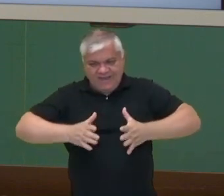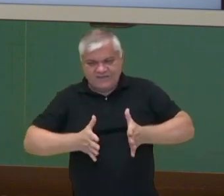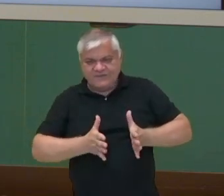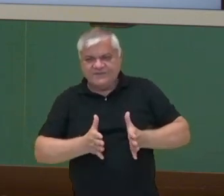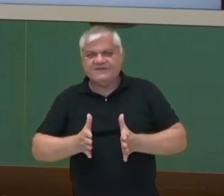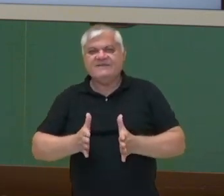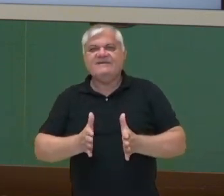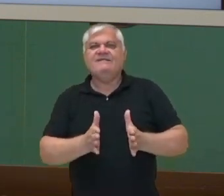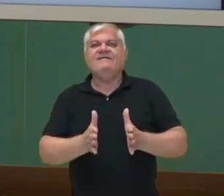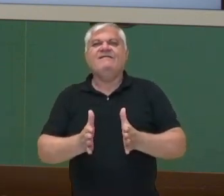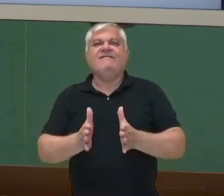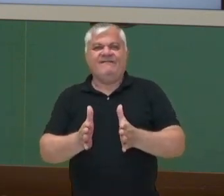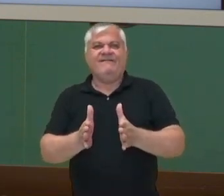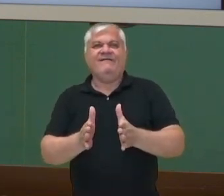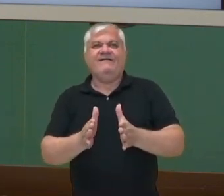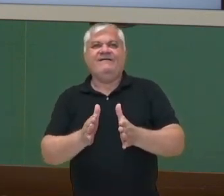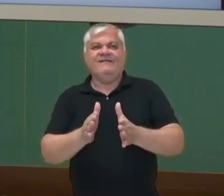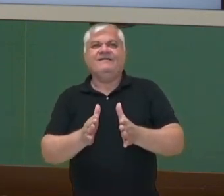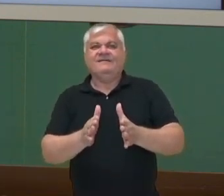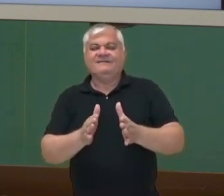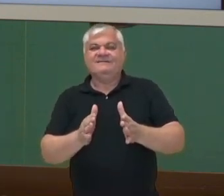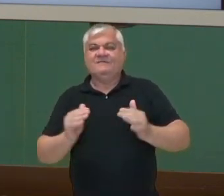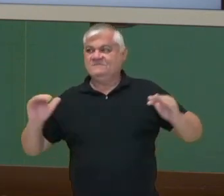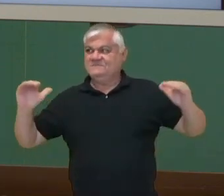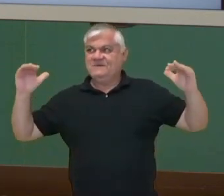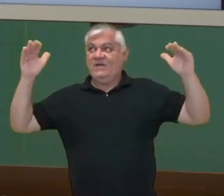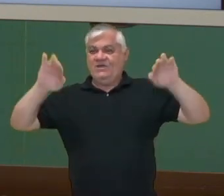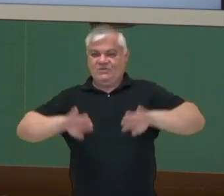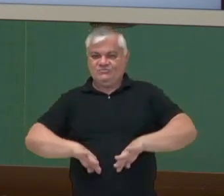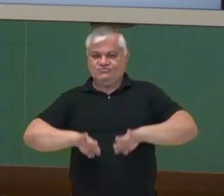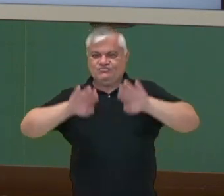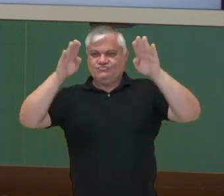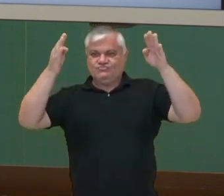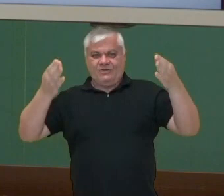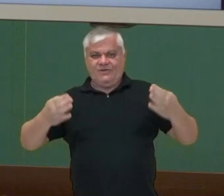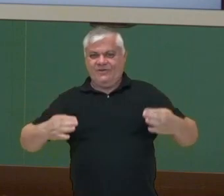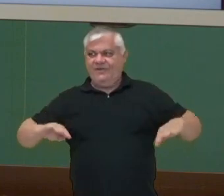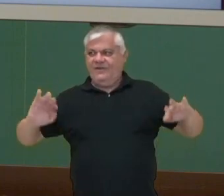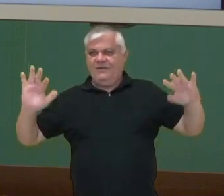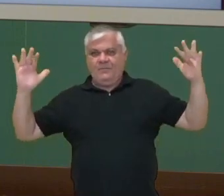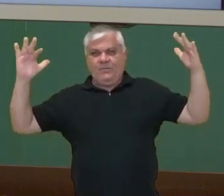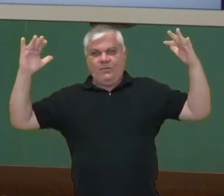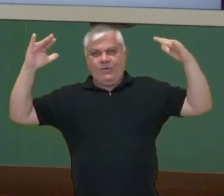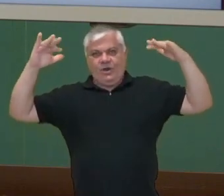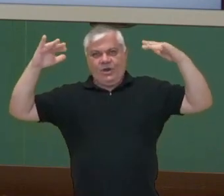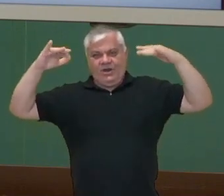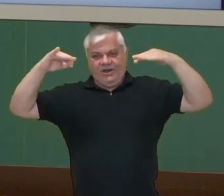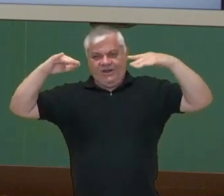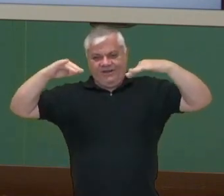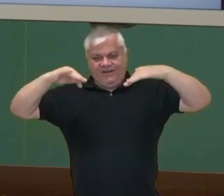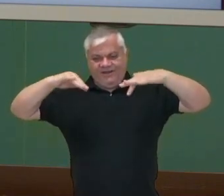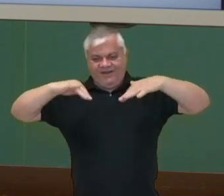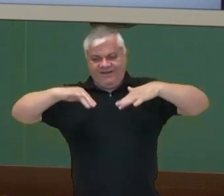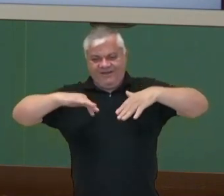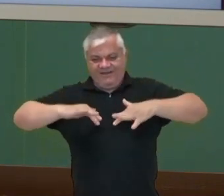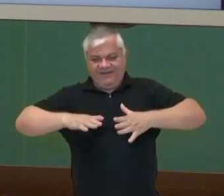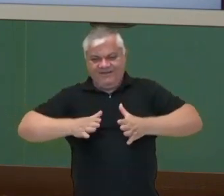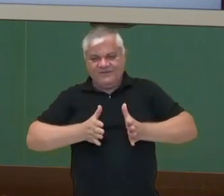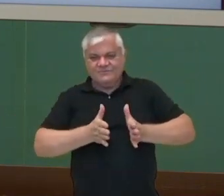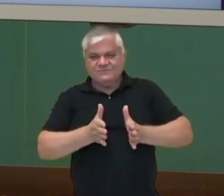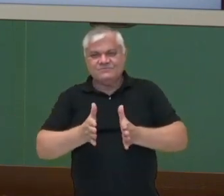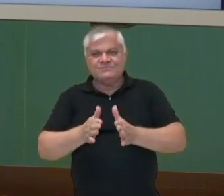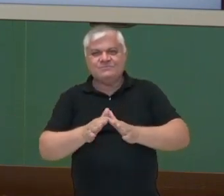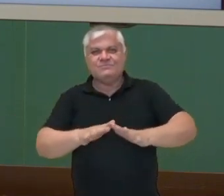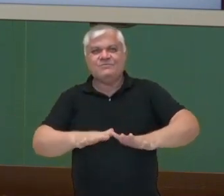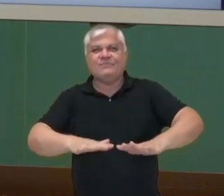rios ali que vão desaguar nos afluentes e desaguar no rio maior, então compõem essa área dessa bacia